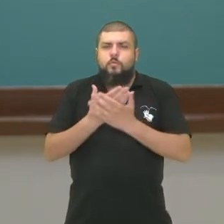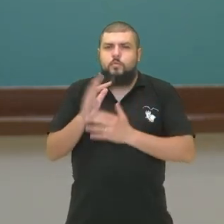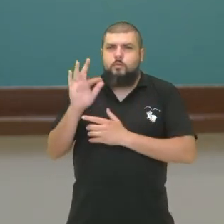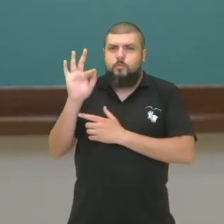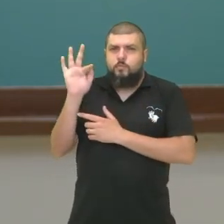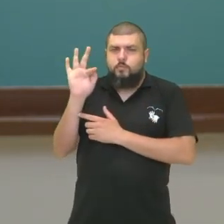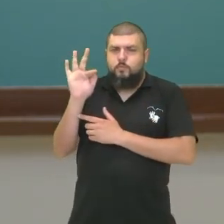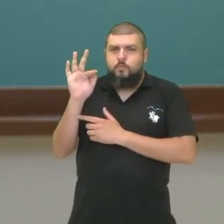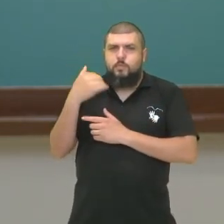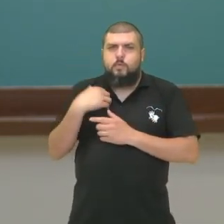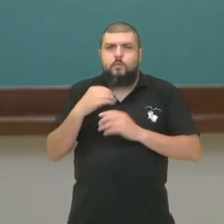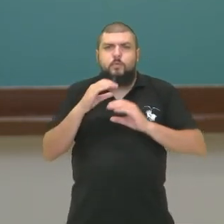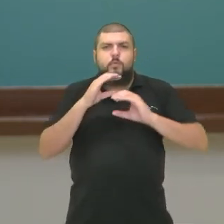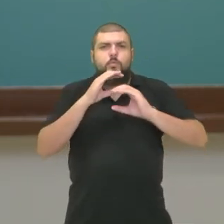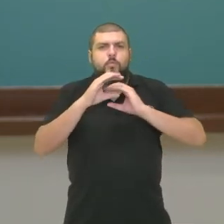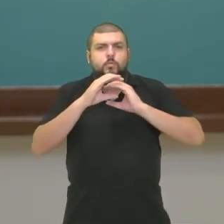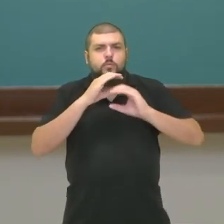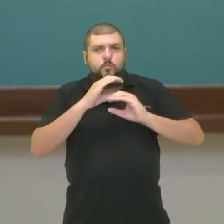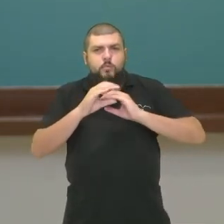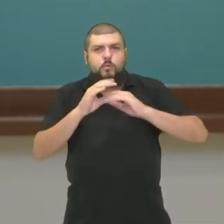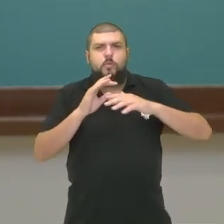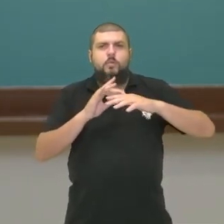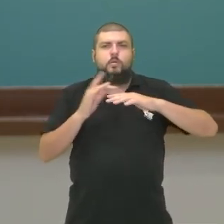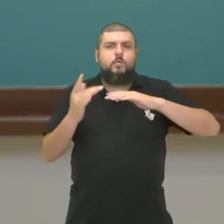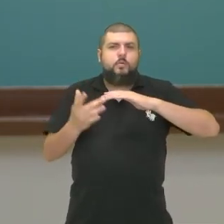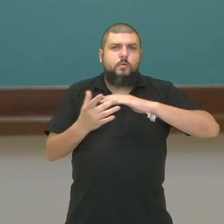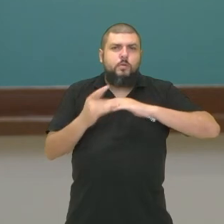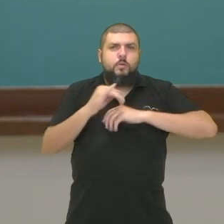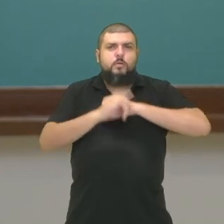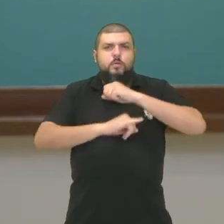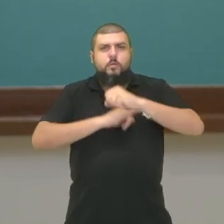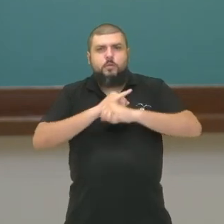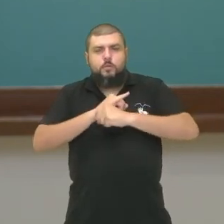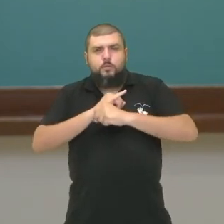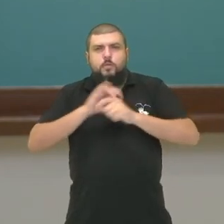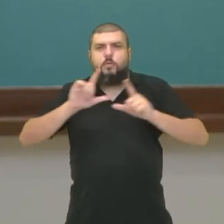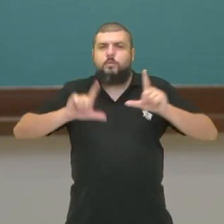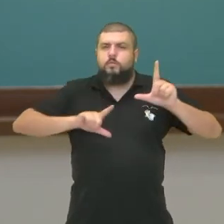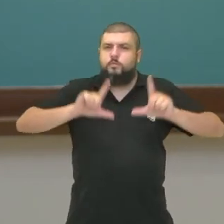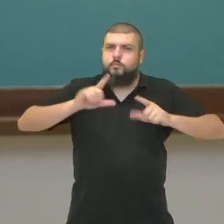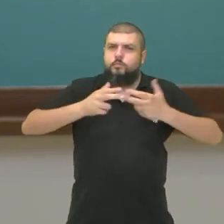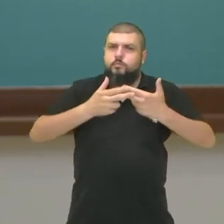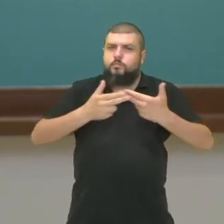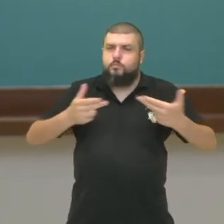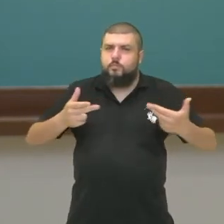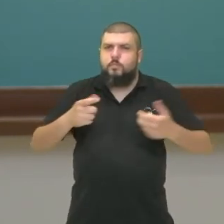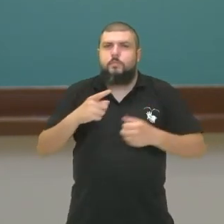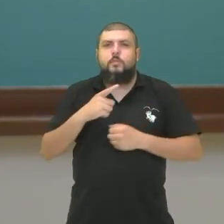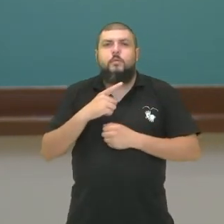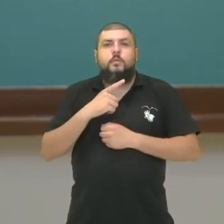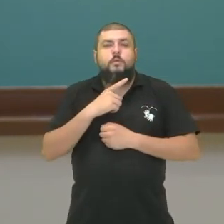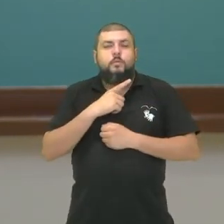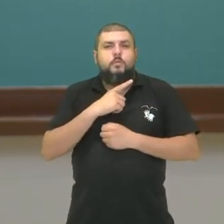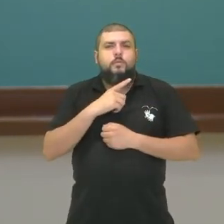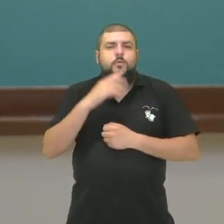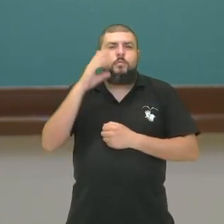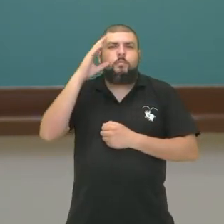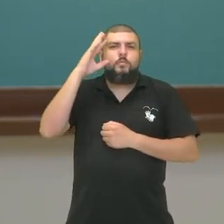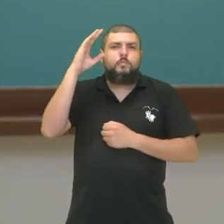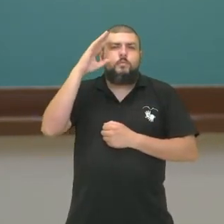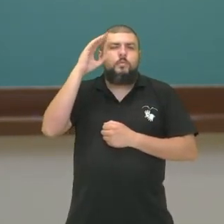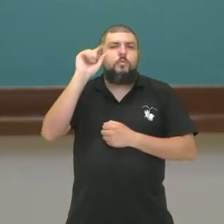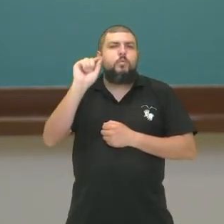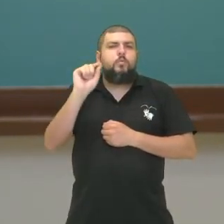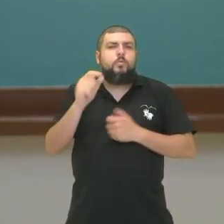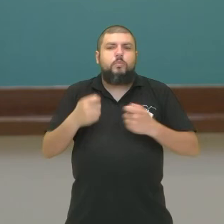de comunicação de massa, das redes sociais, da internet, da TV, etc., tudo tem uma ideia, então, de trazer